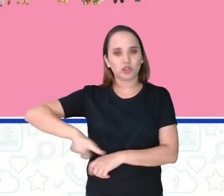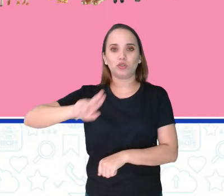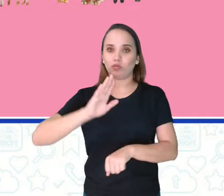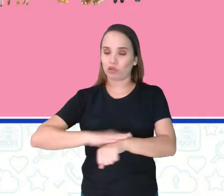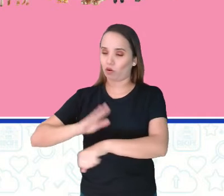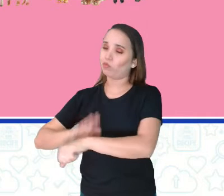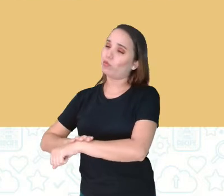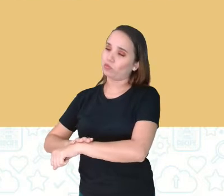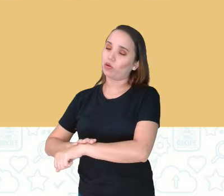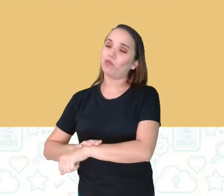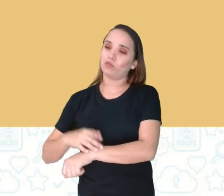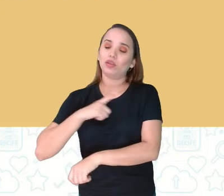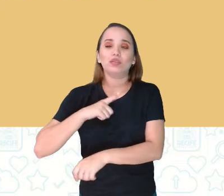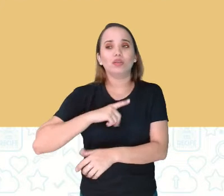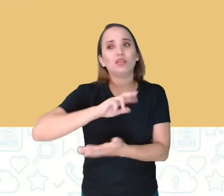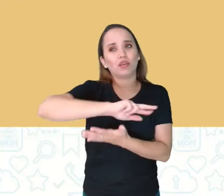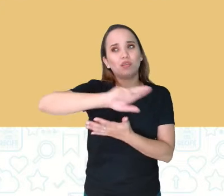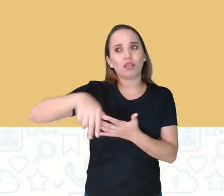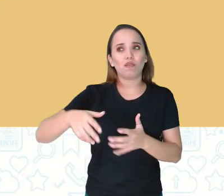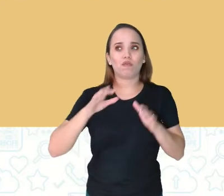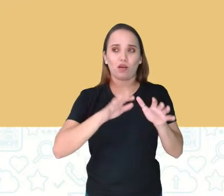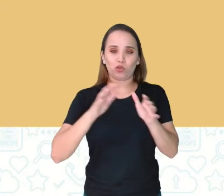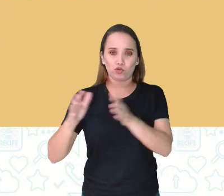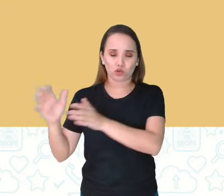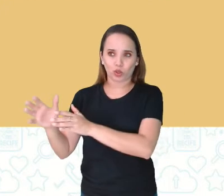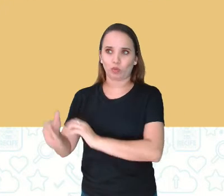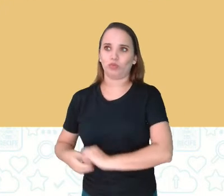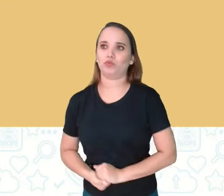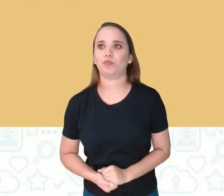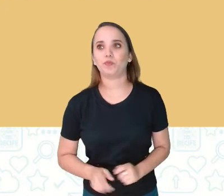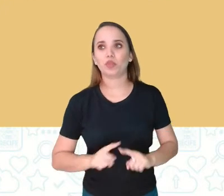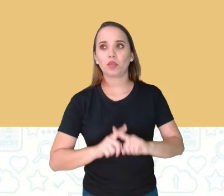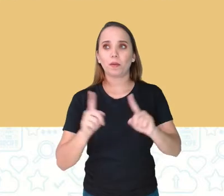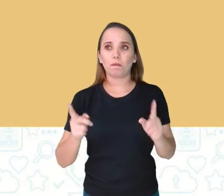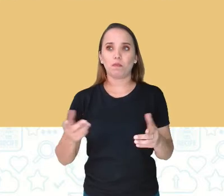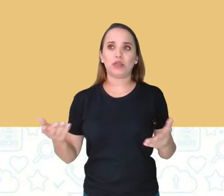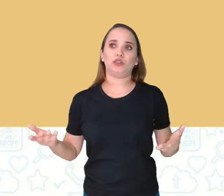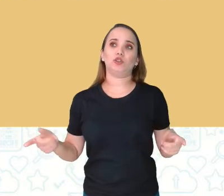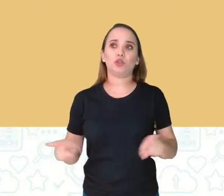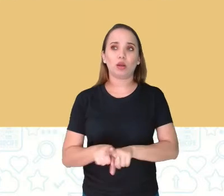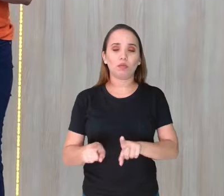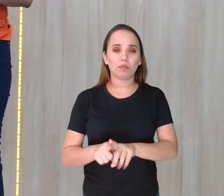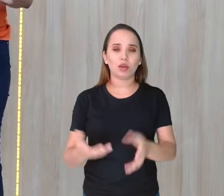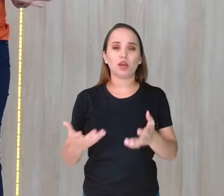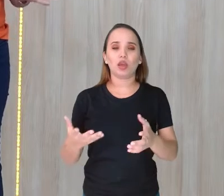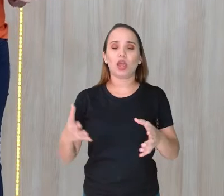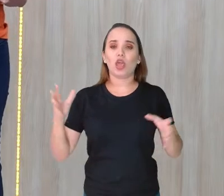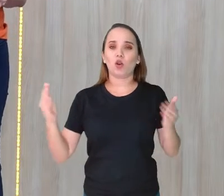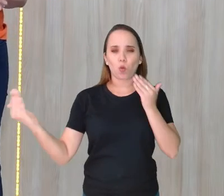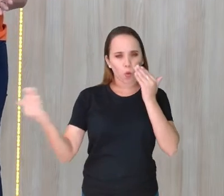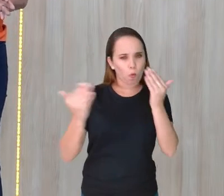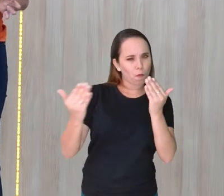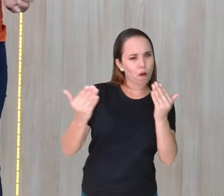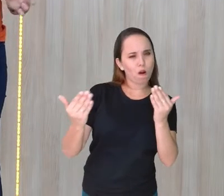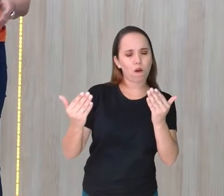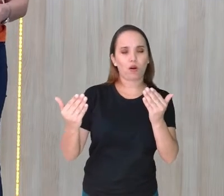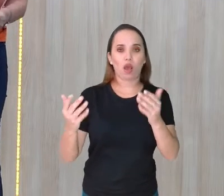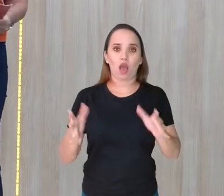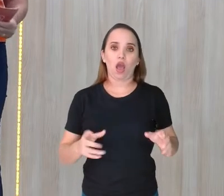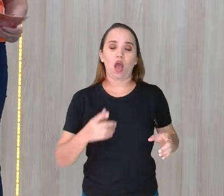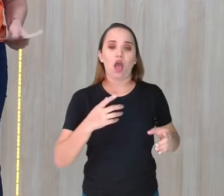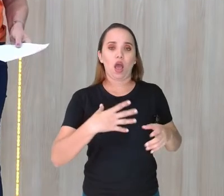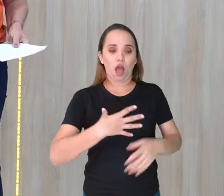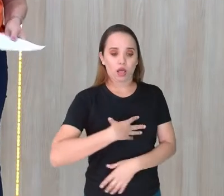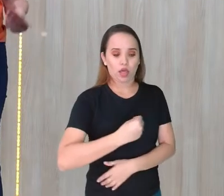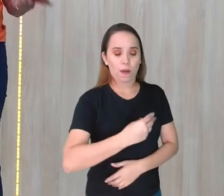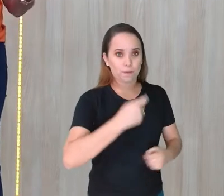de seres que eu coloquei aí para vocês. Mas aí eu revendo também para a gente comparar as